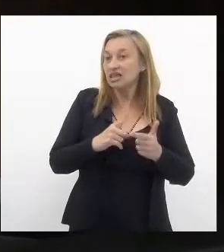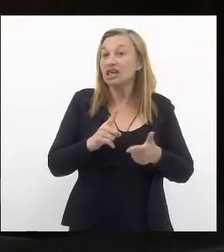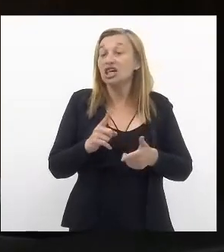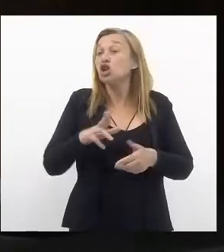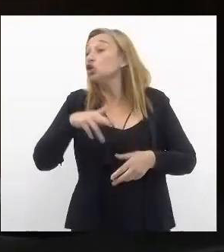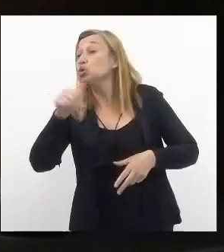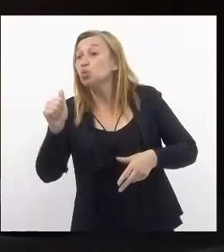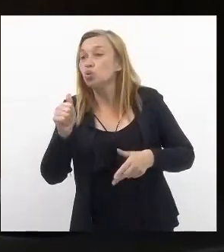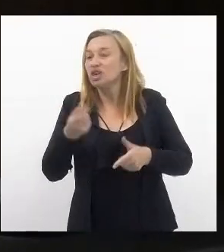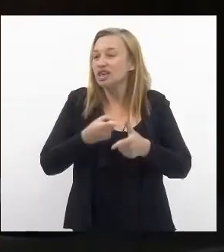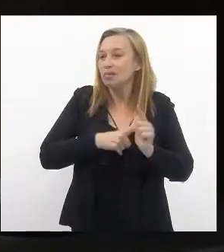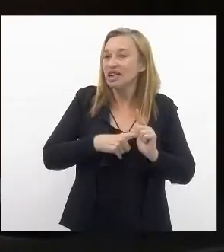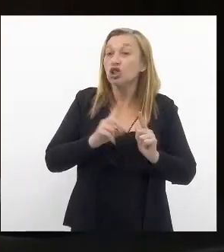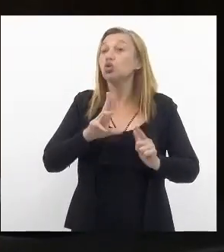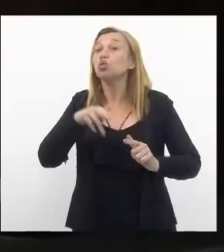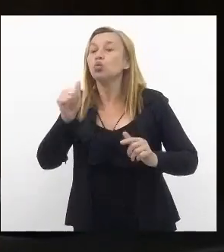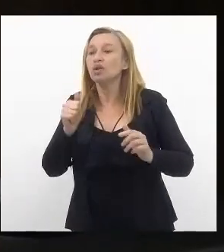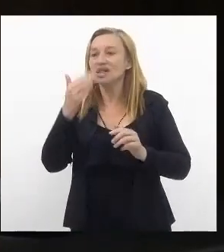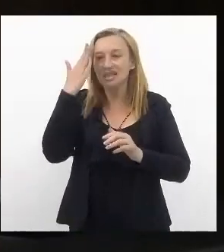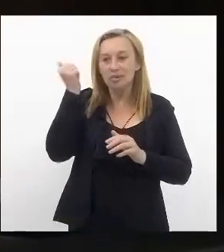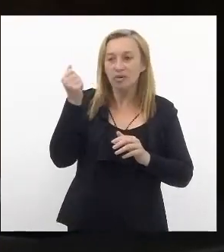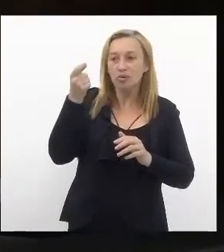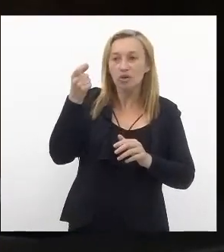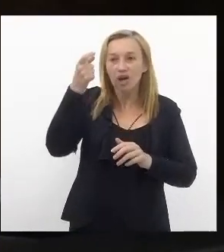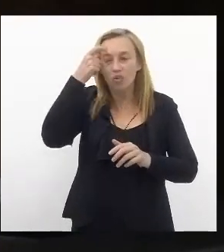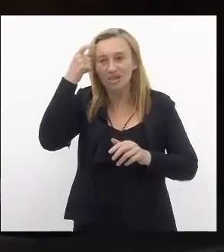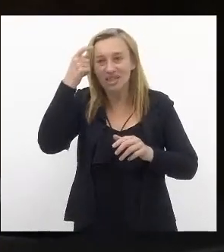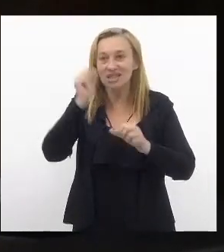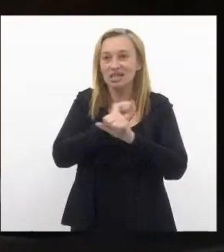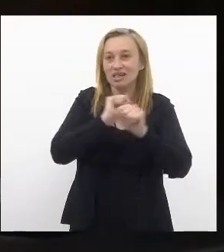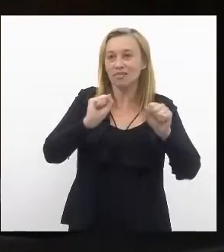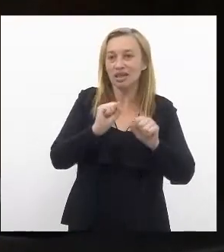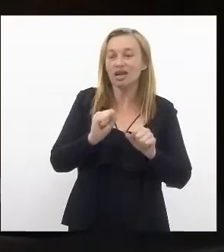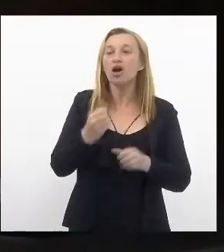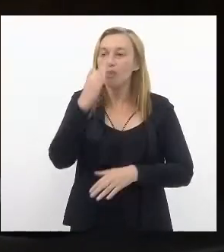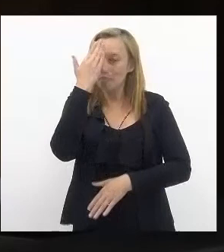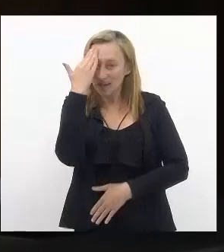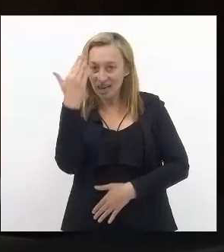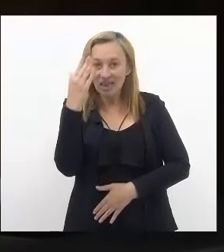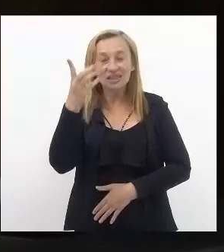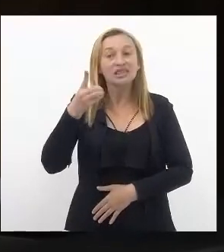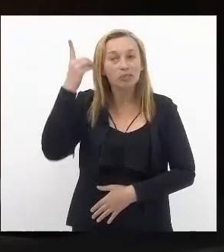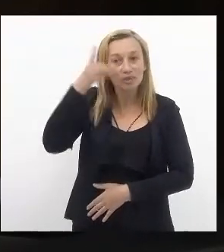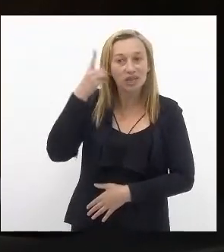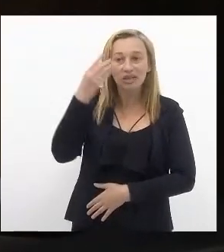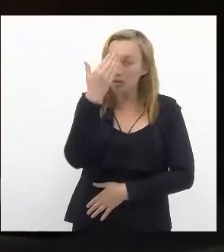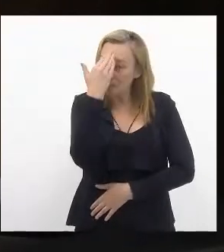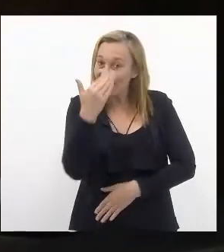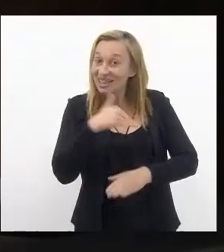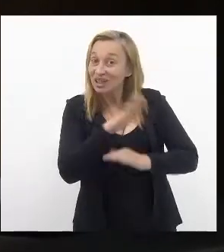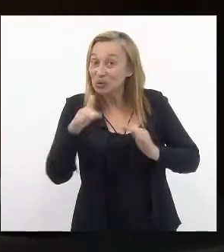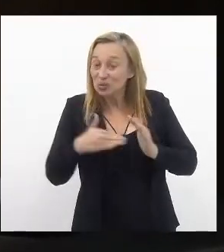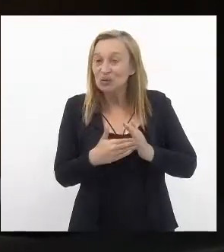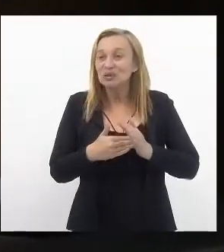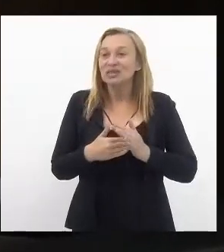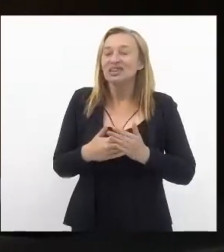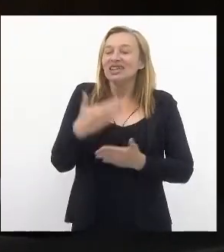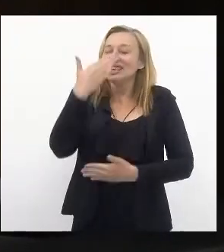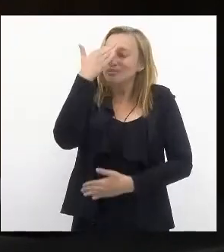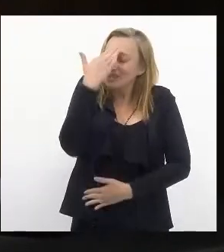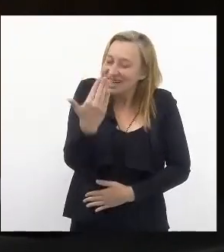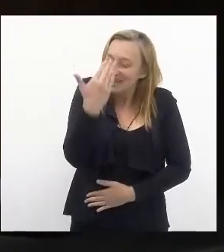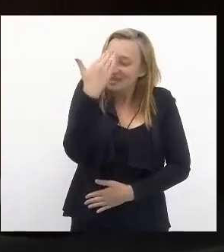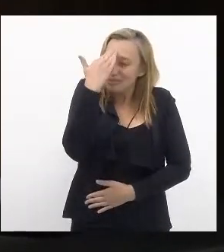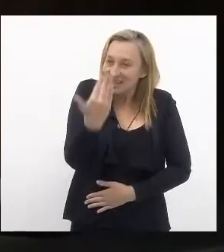tener independencia y conciencia. Muito obrigado, señor diputado, muito obrigado a todos, y gracias,